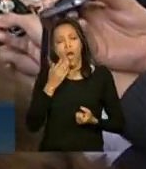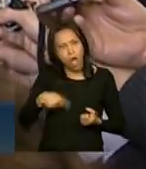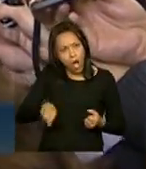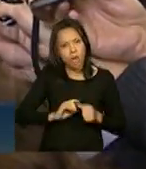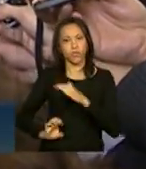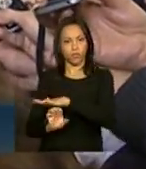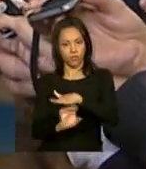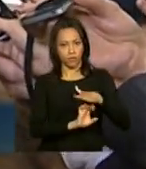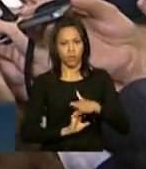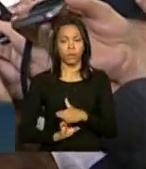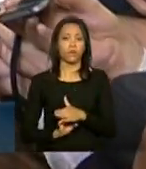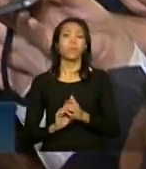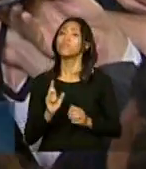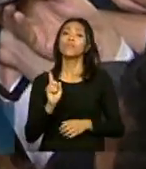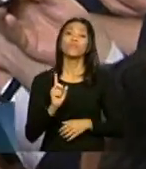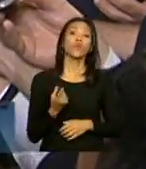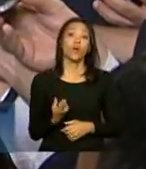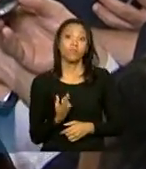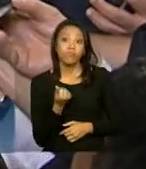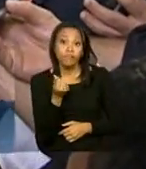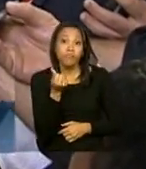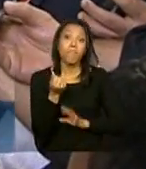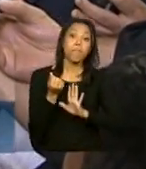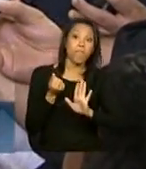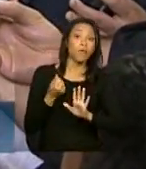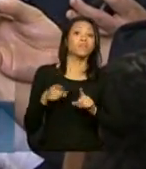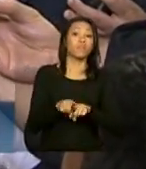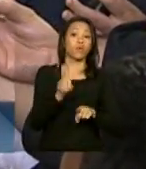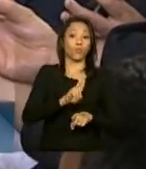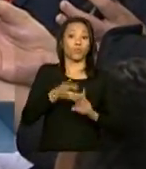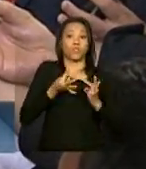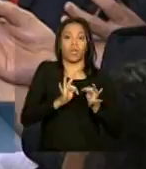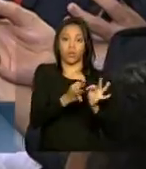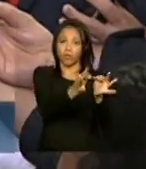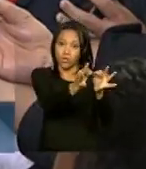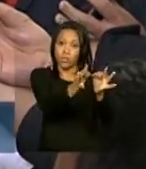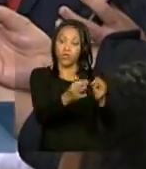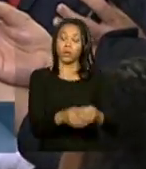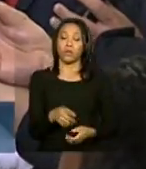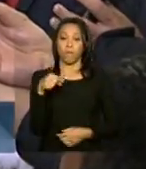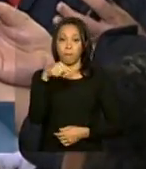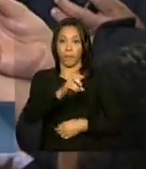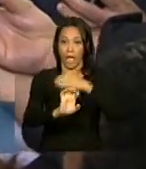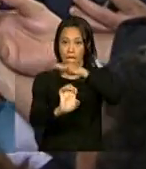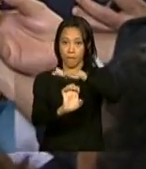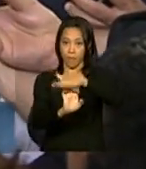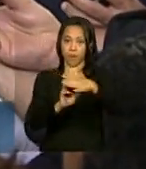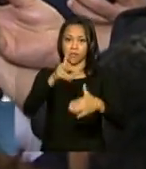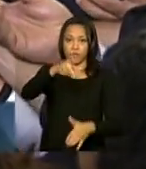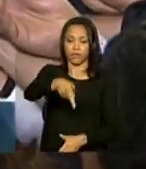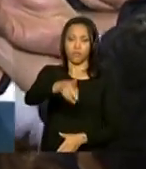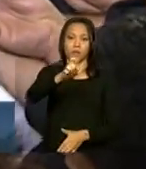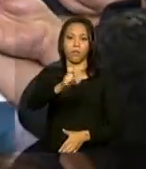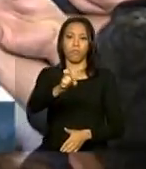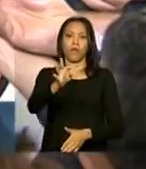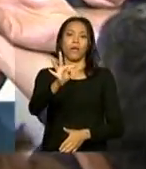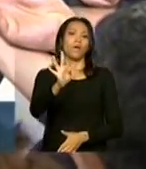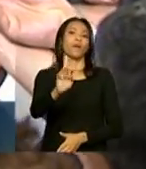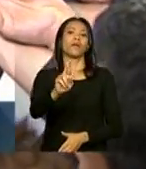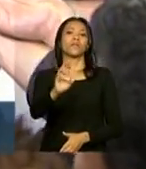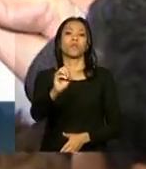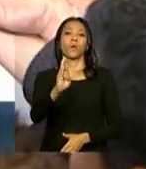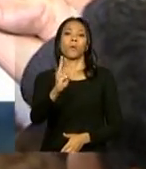os financeiros, mas os tecnológicos. A Petrobras é, sem sombra de dúvida, junto com a